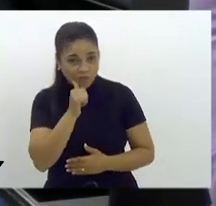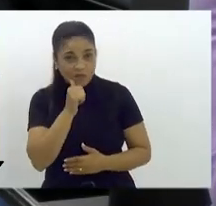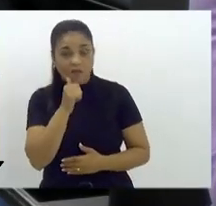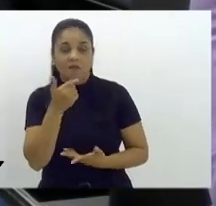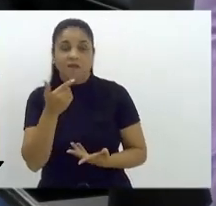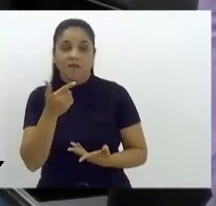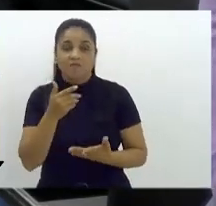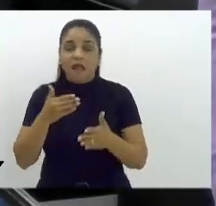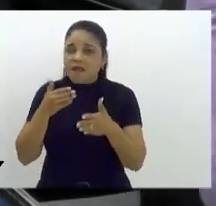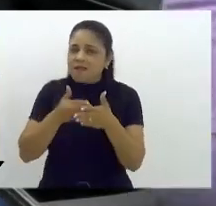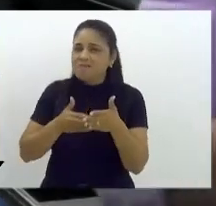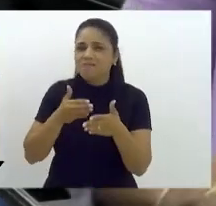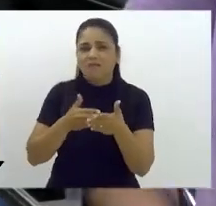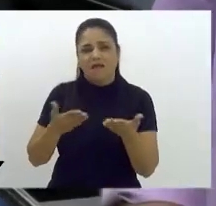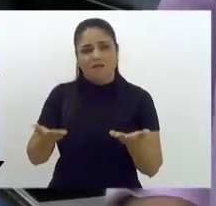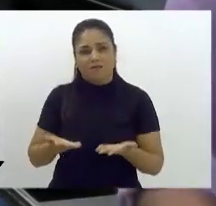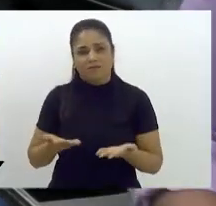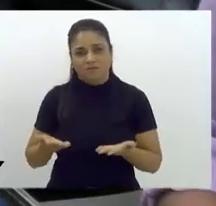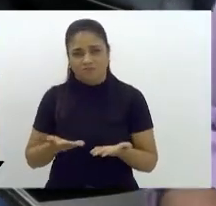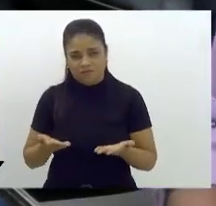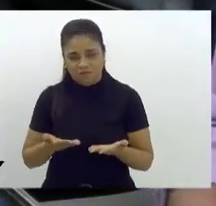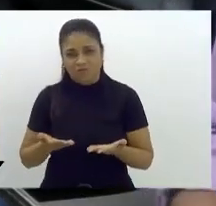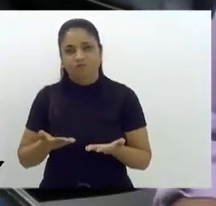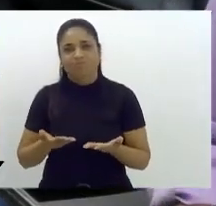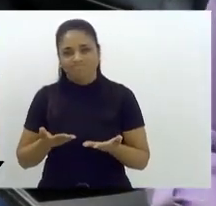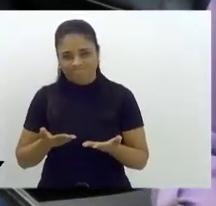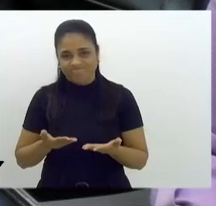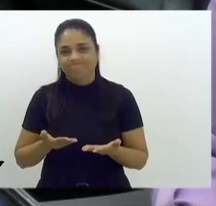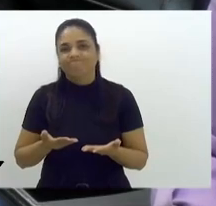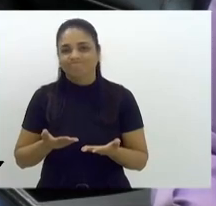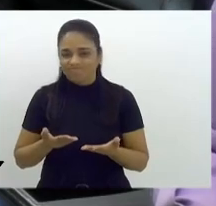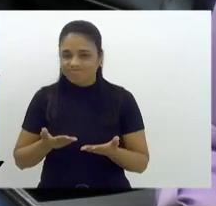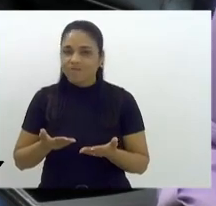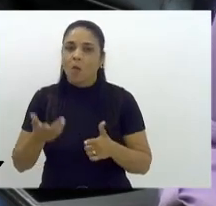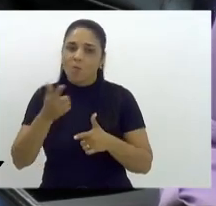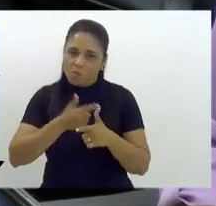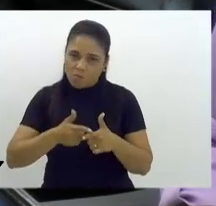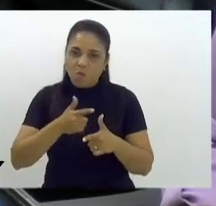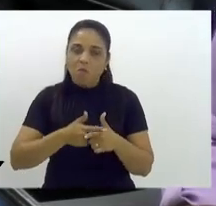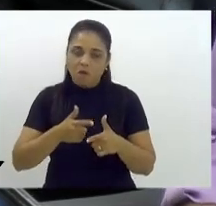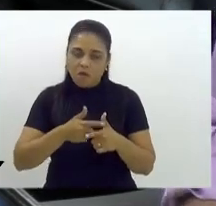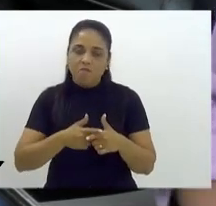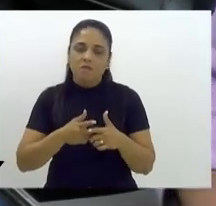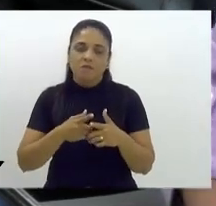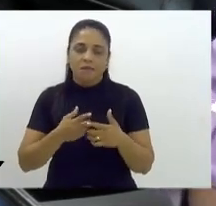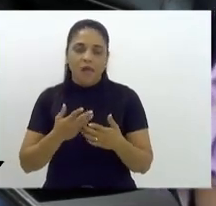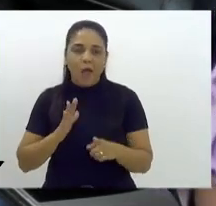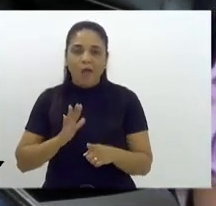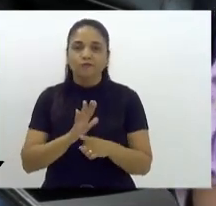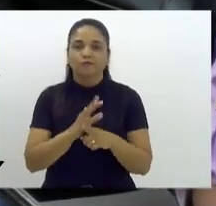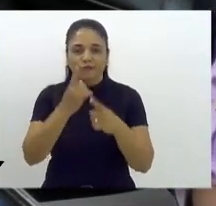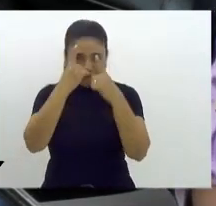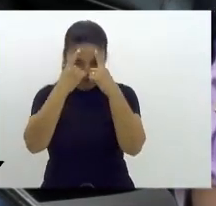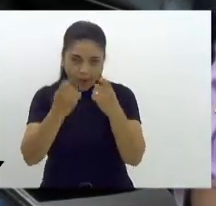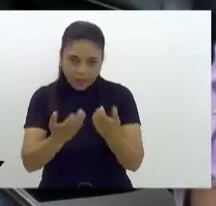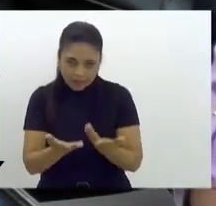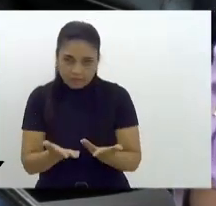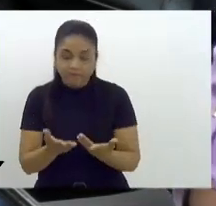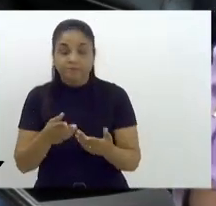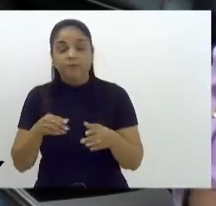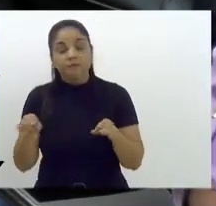extremamente limitado isso é sim um condicionante um perpetuador da violência é uma outra coisa que eu queria